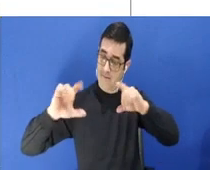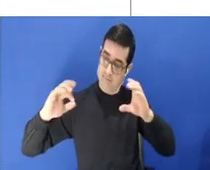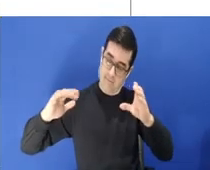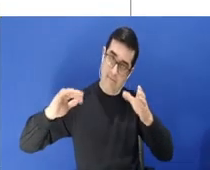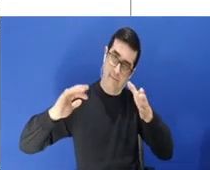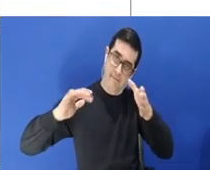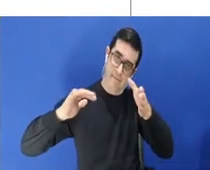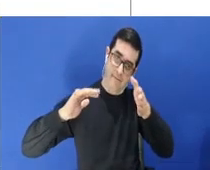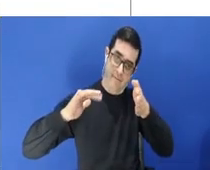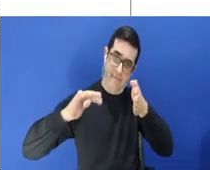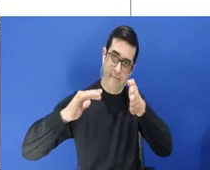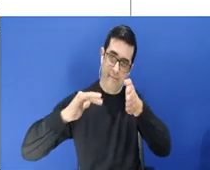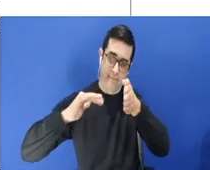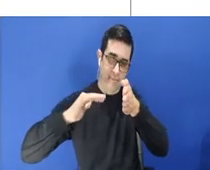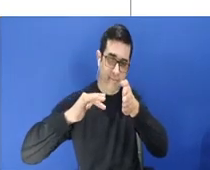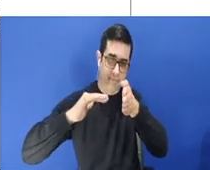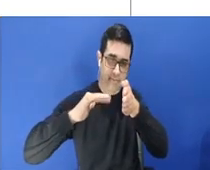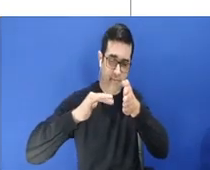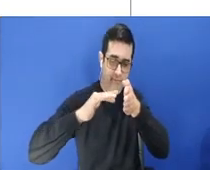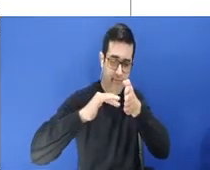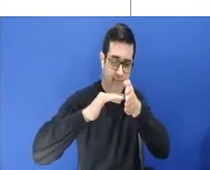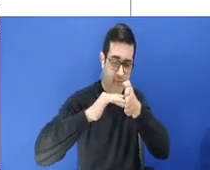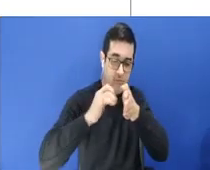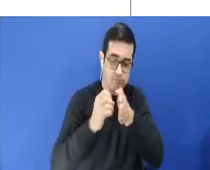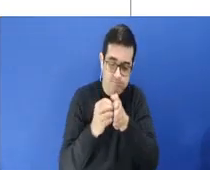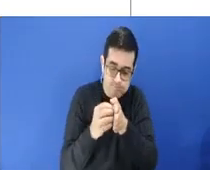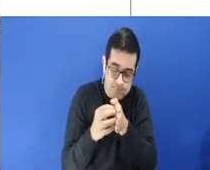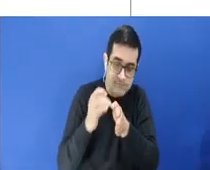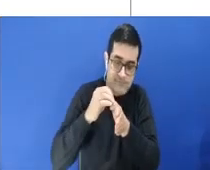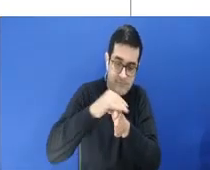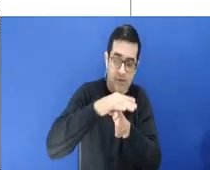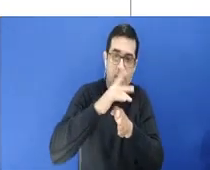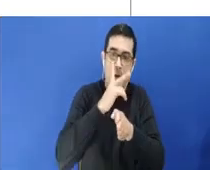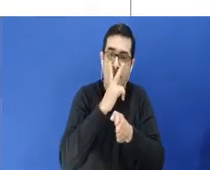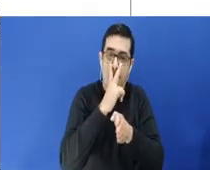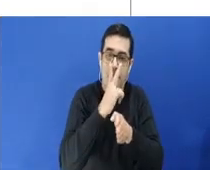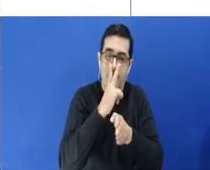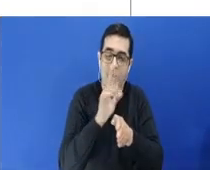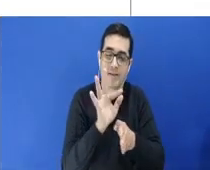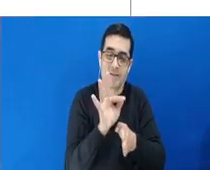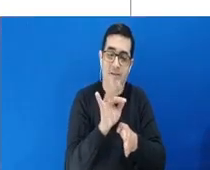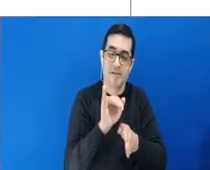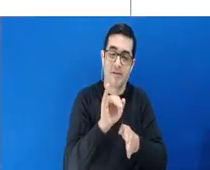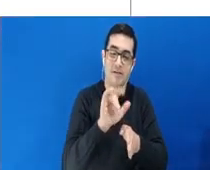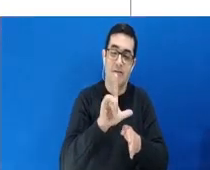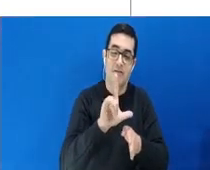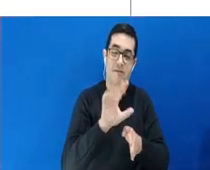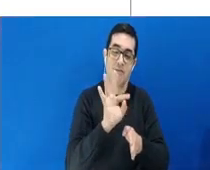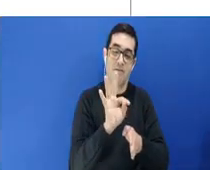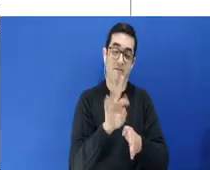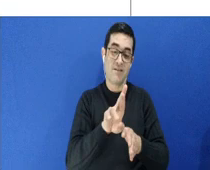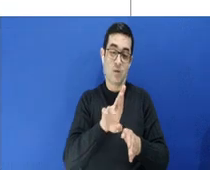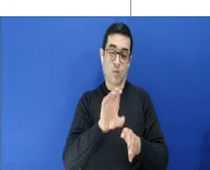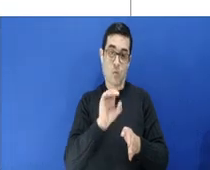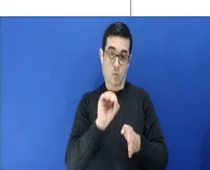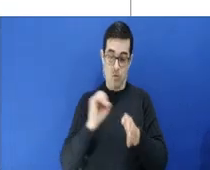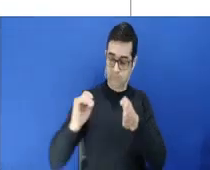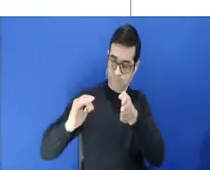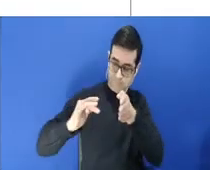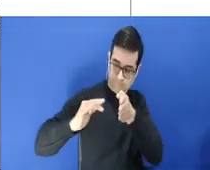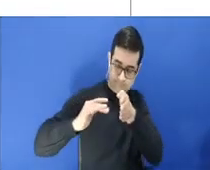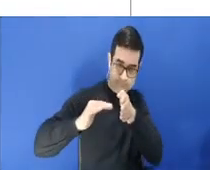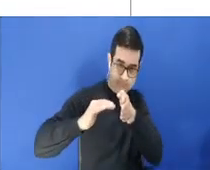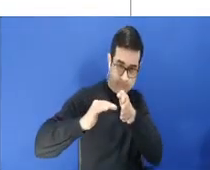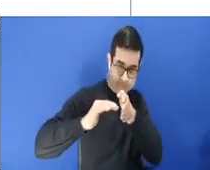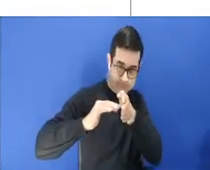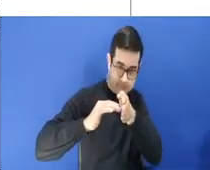filtrando para passar as ondas. Essas ondas elas vão poder interagir de forma construtiva